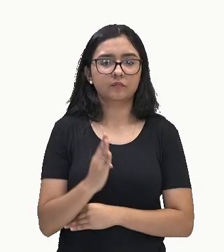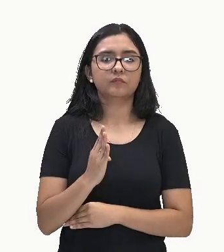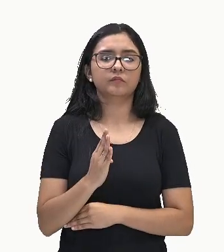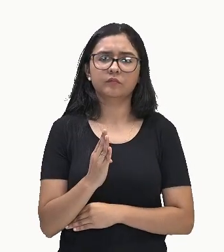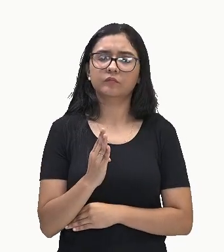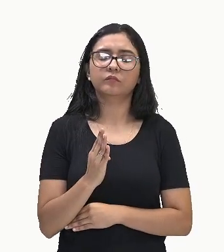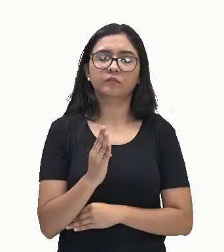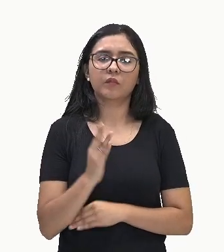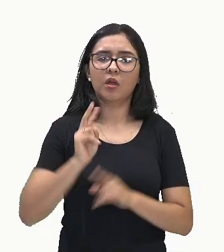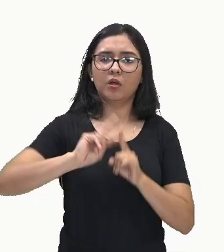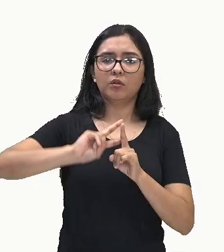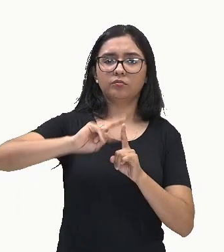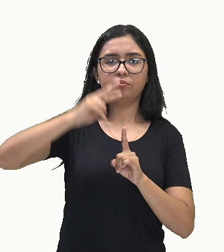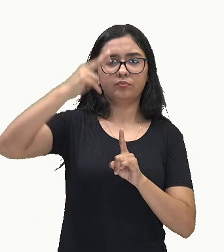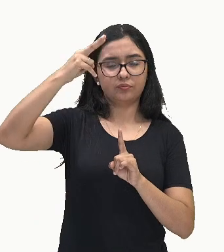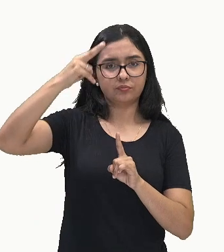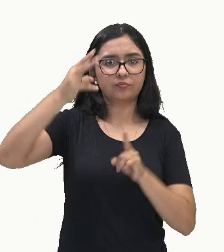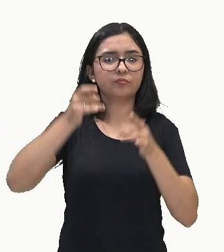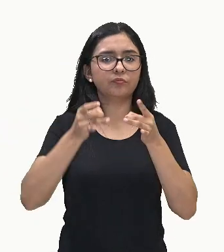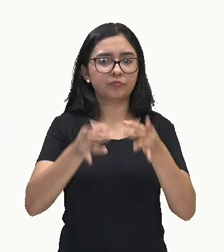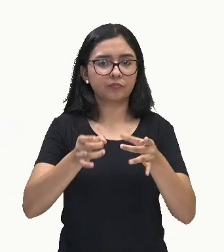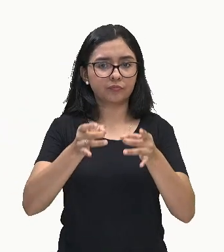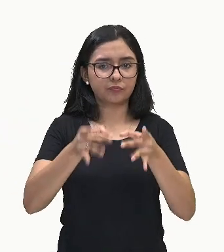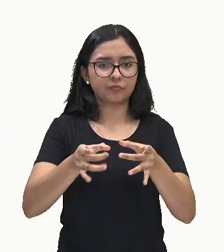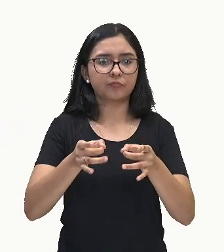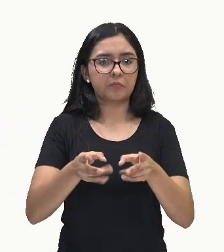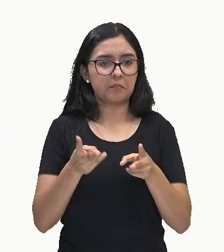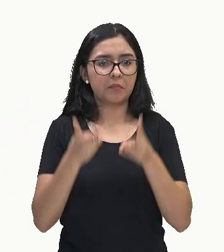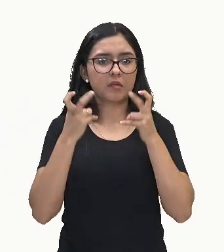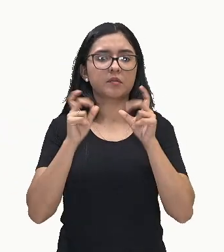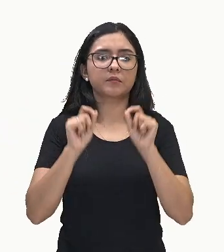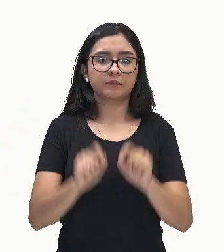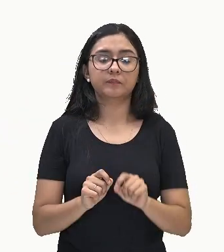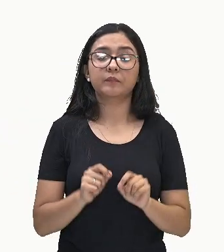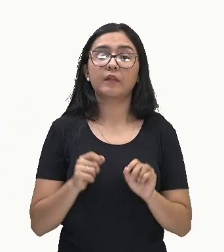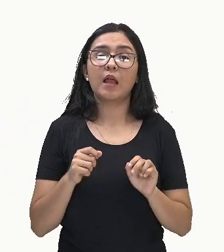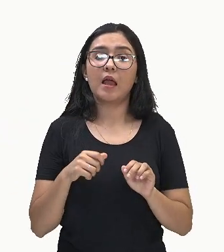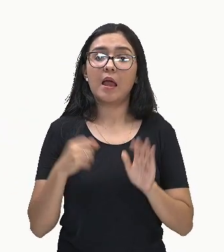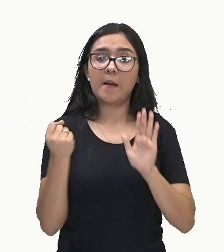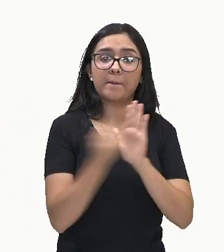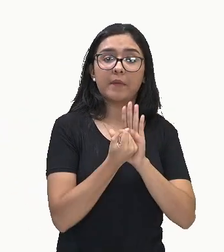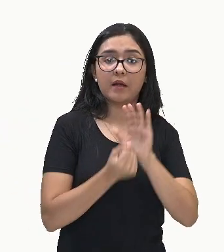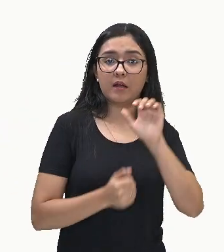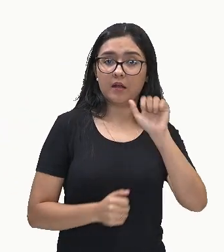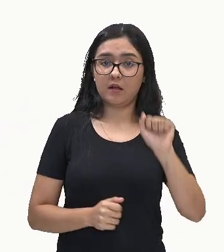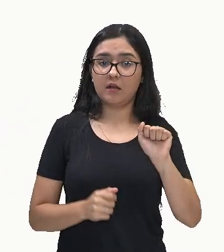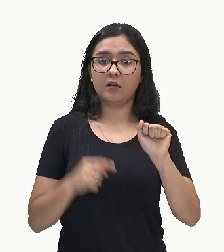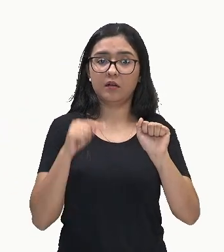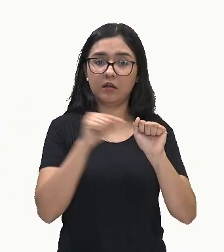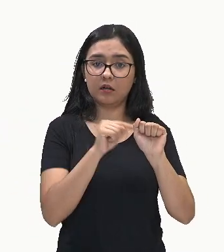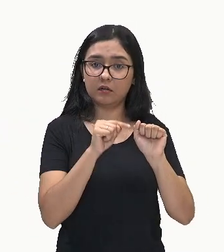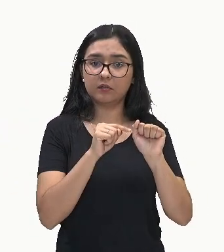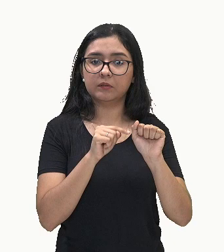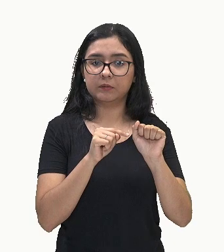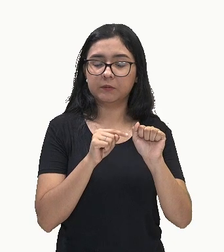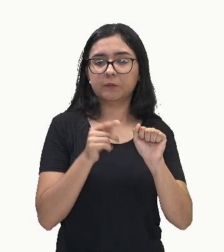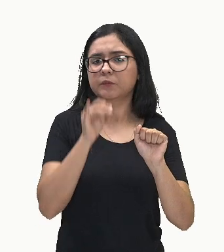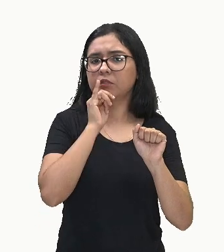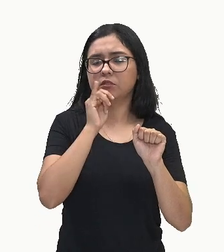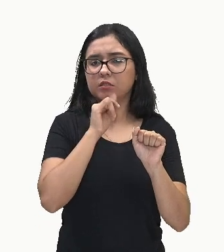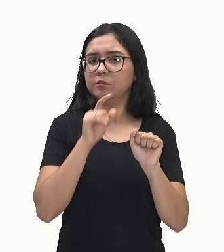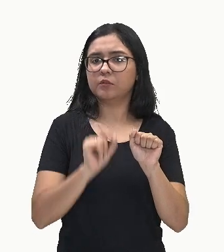a expansão das vendas também se verifica a marca a né em específico por